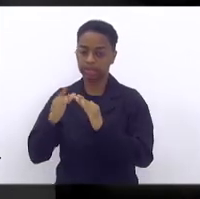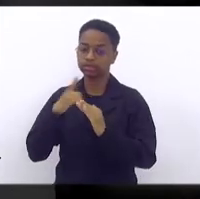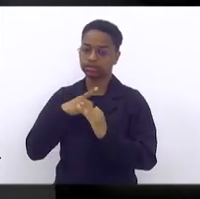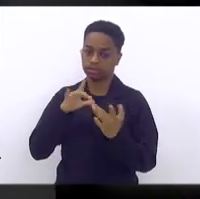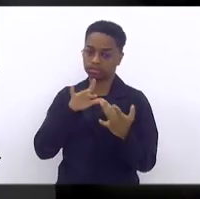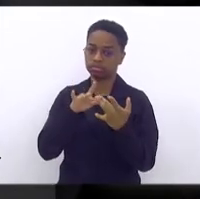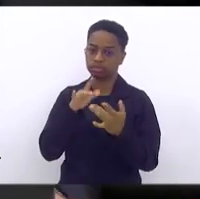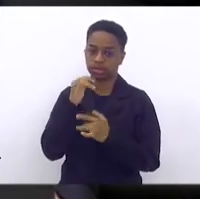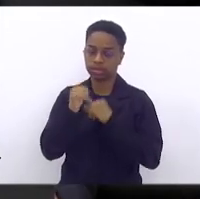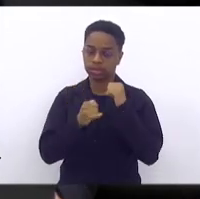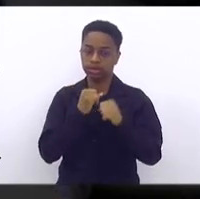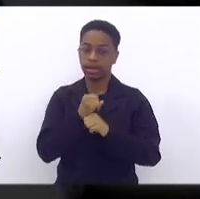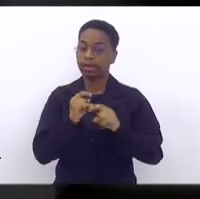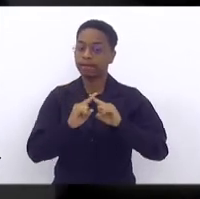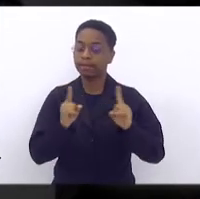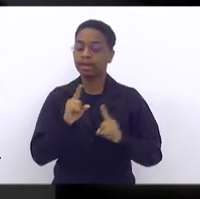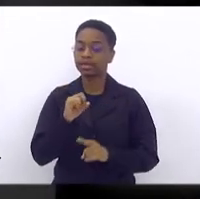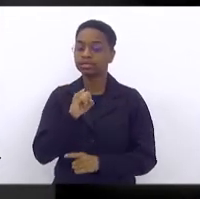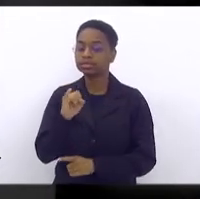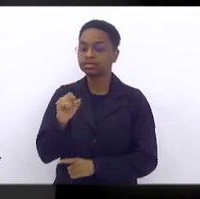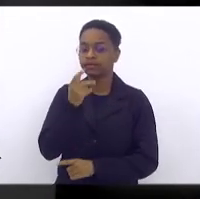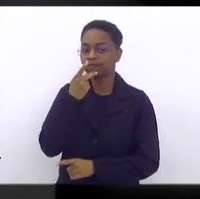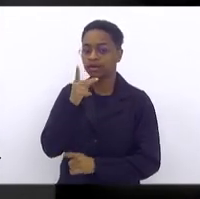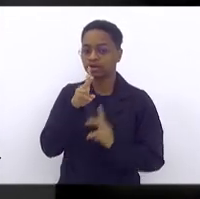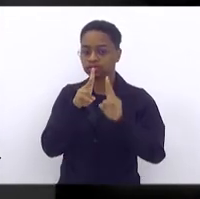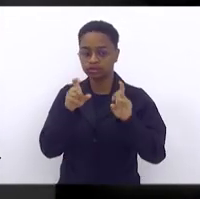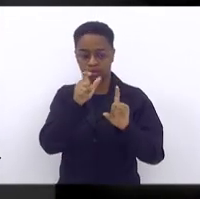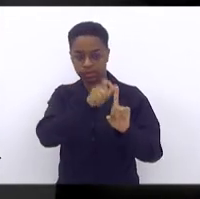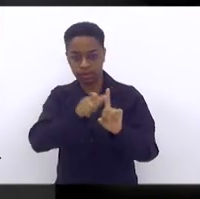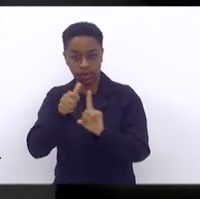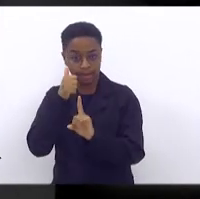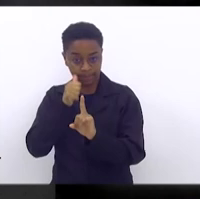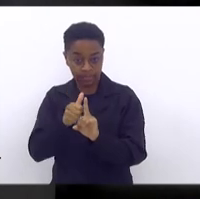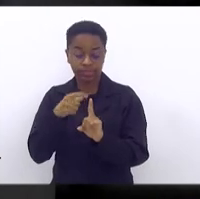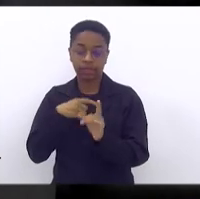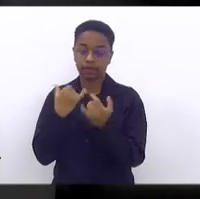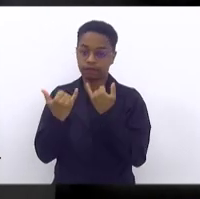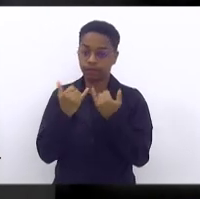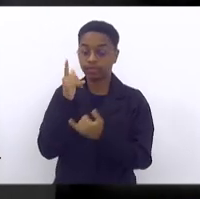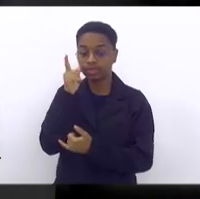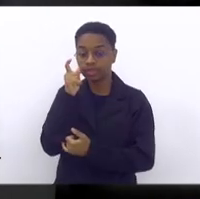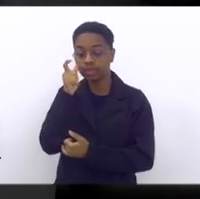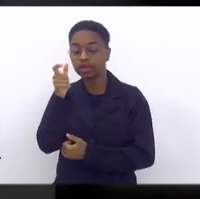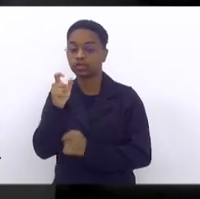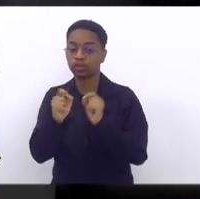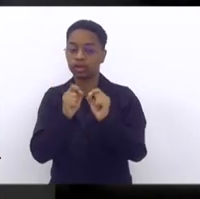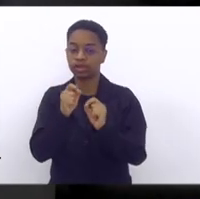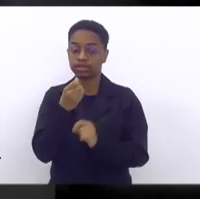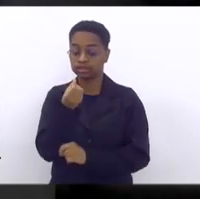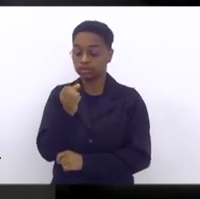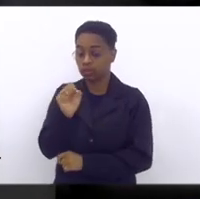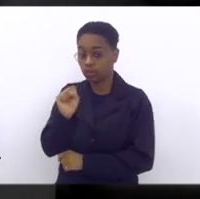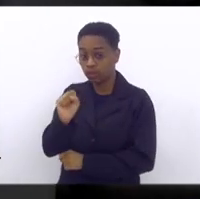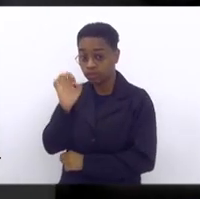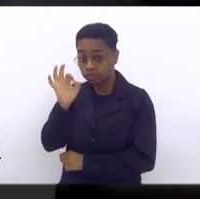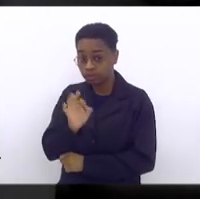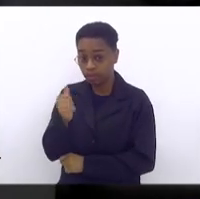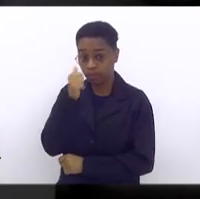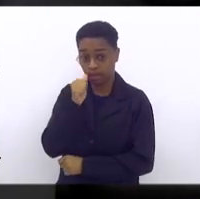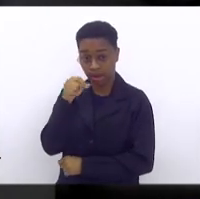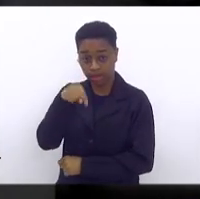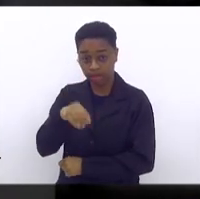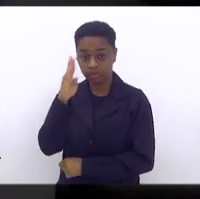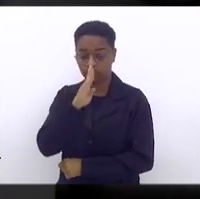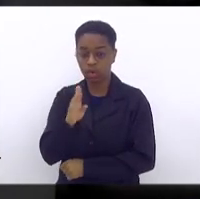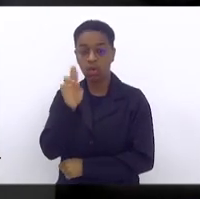internet. E quando se fala do público feminino, a gente tem dados interessantes, né, de que 68% das mulheres no Brasil